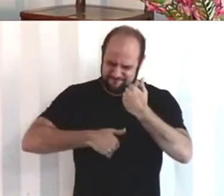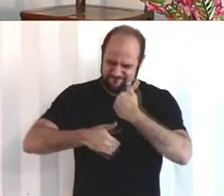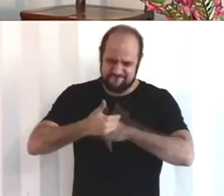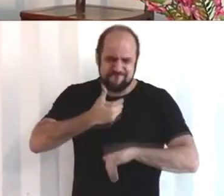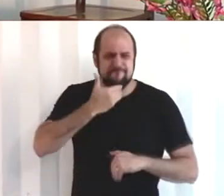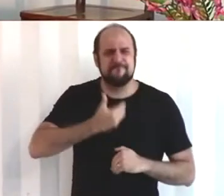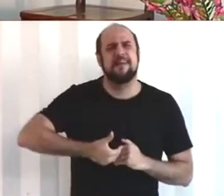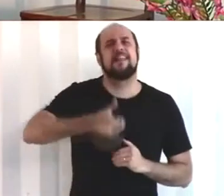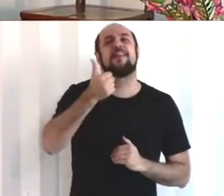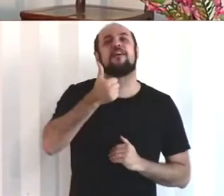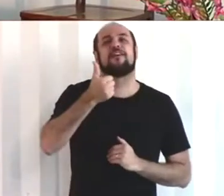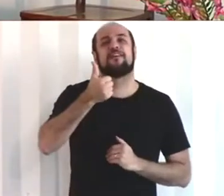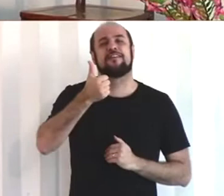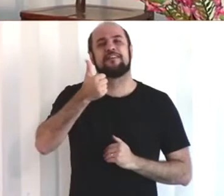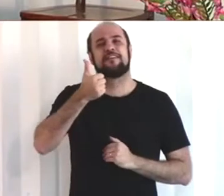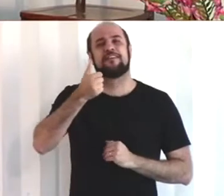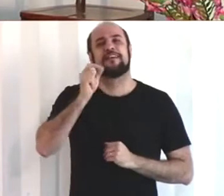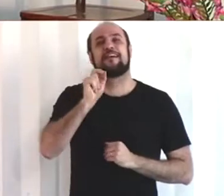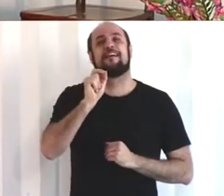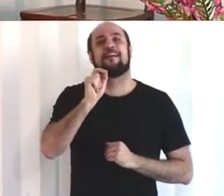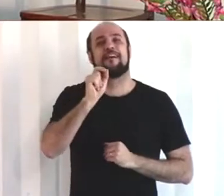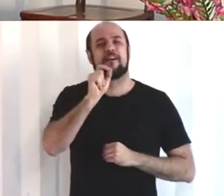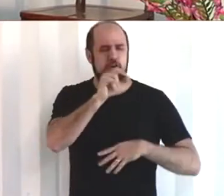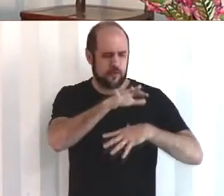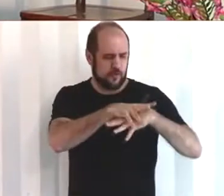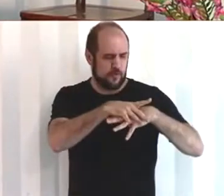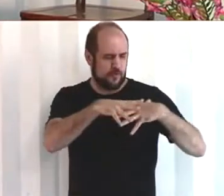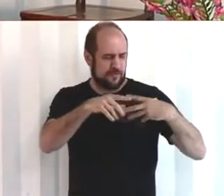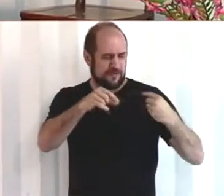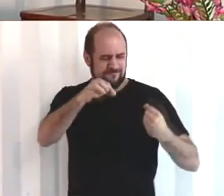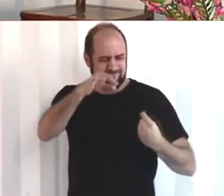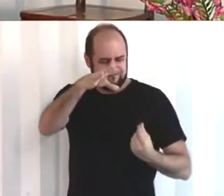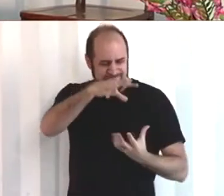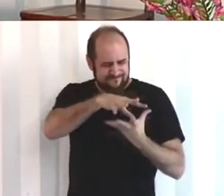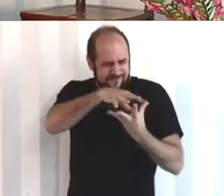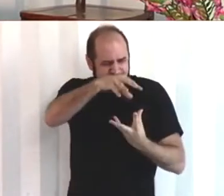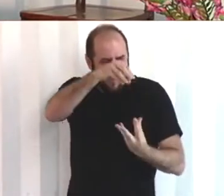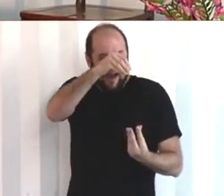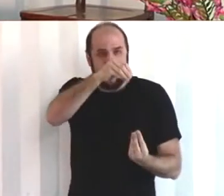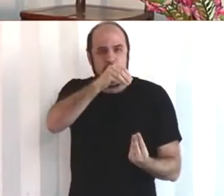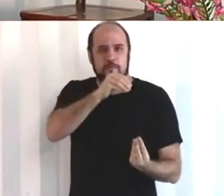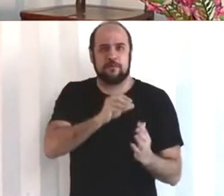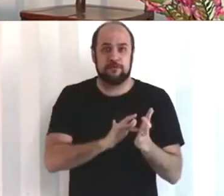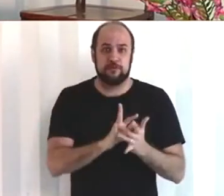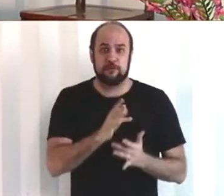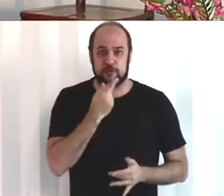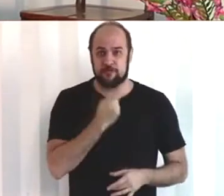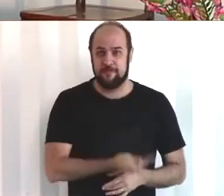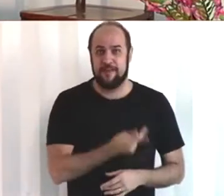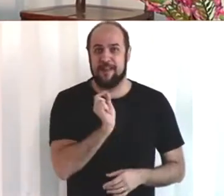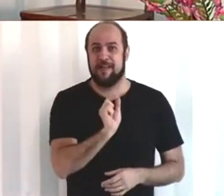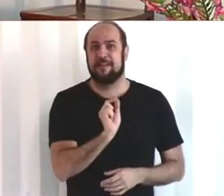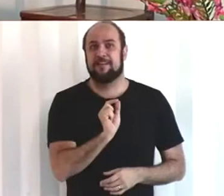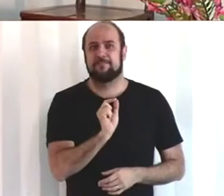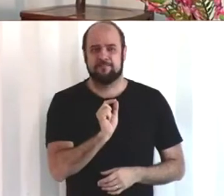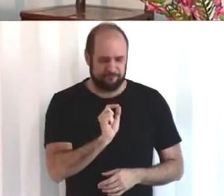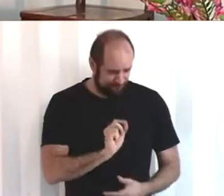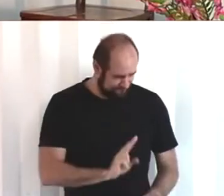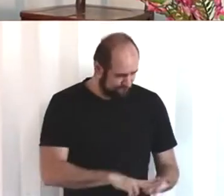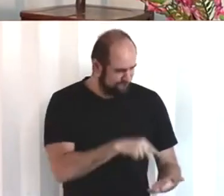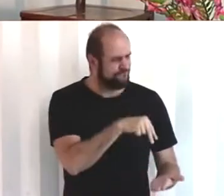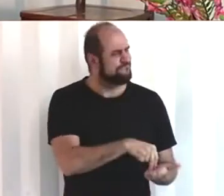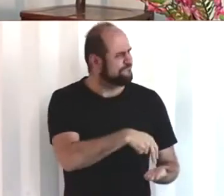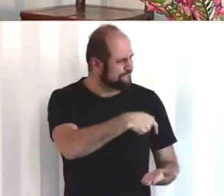nessa vida, a cura da lepra espiritual, porque o Senhor Jesus diz para ele no verso 19: levanta-te e